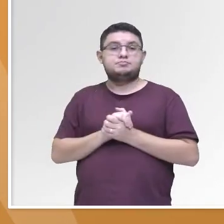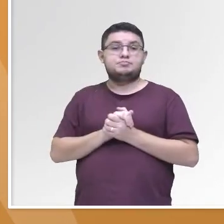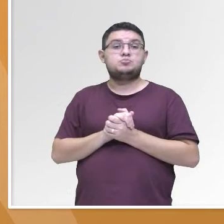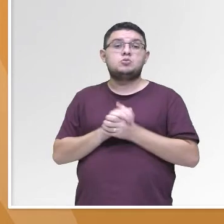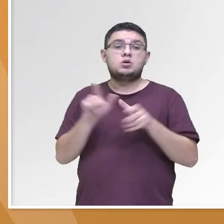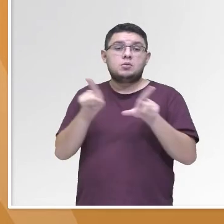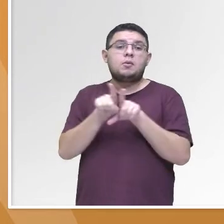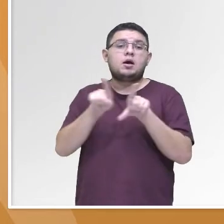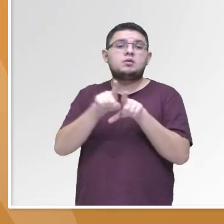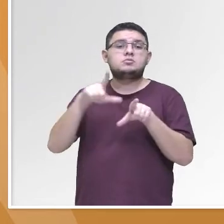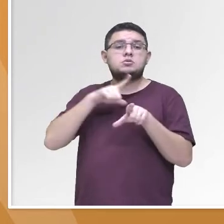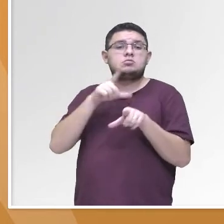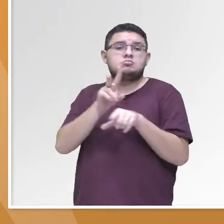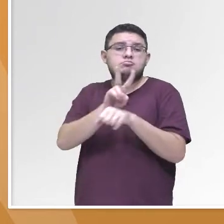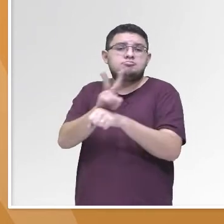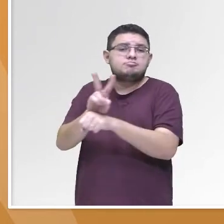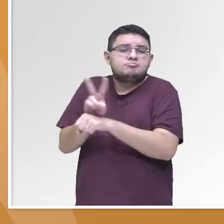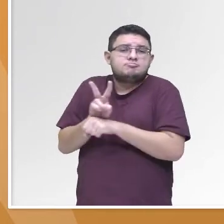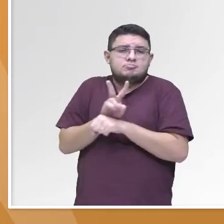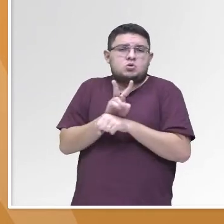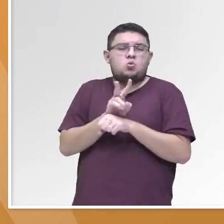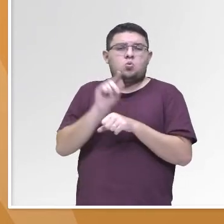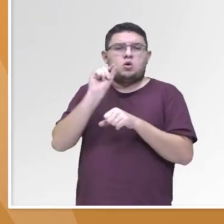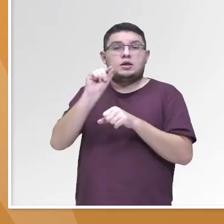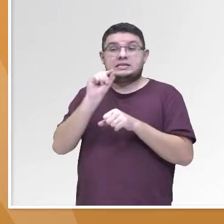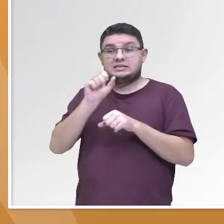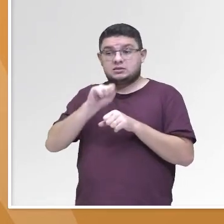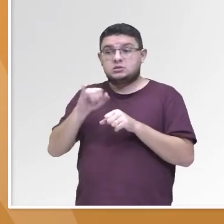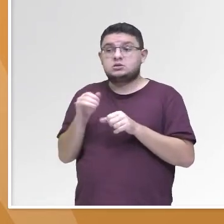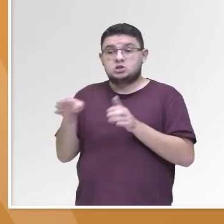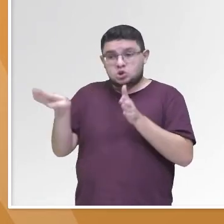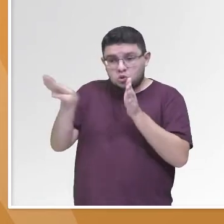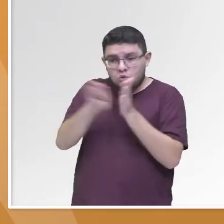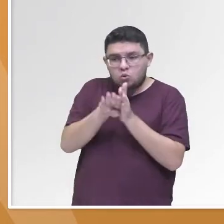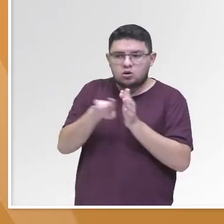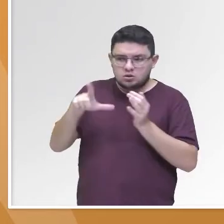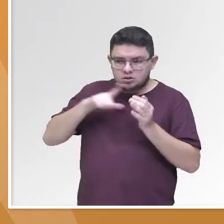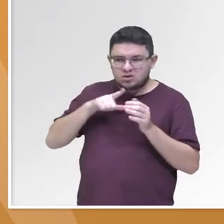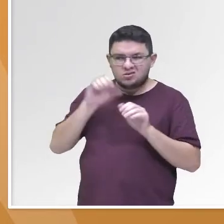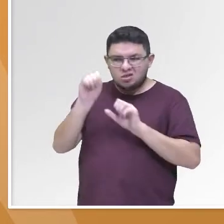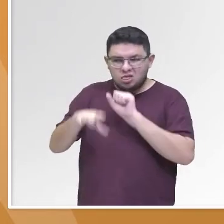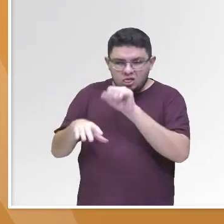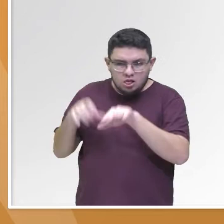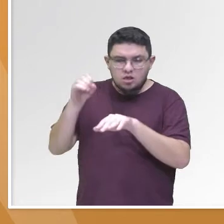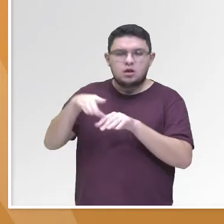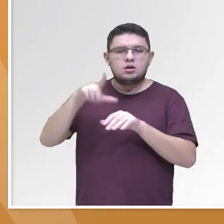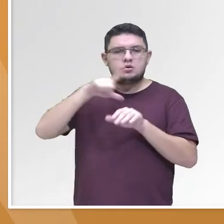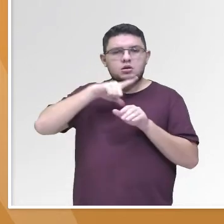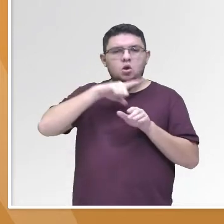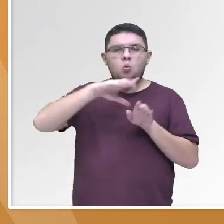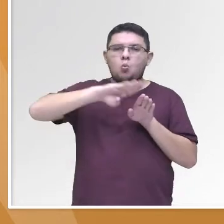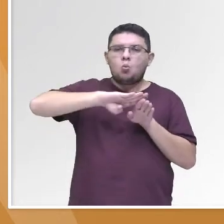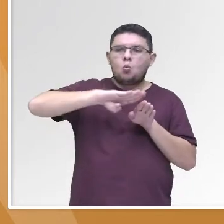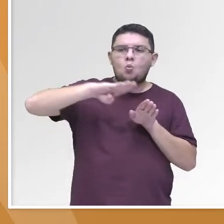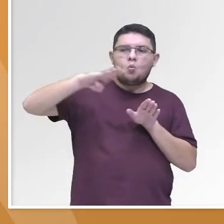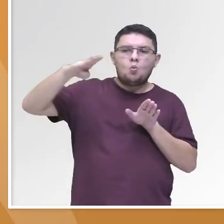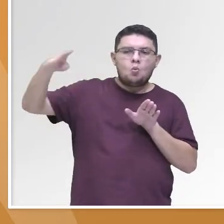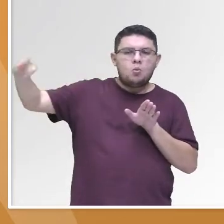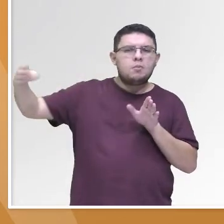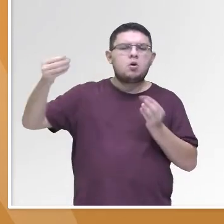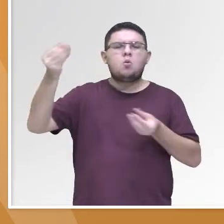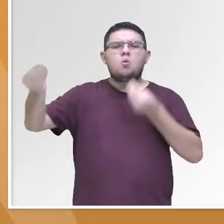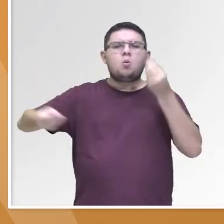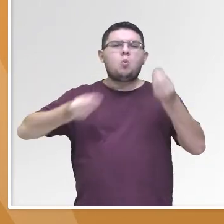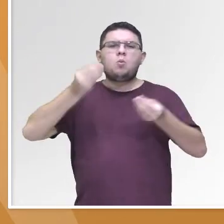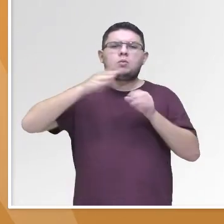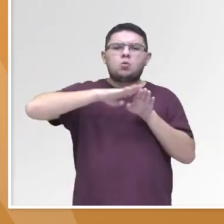né, no aterro, então eles vão cobrir ali toda aquela área, né, fazendo todo aquele processo com a argila,